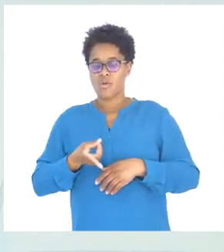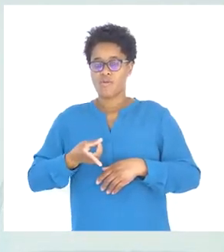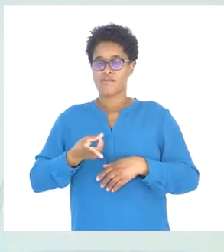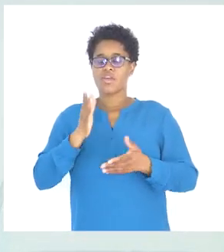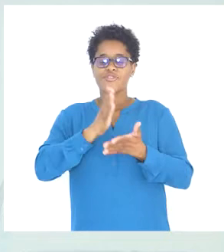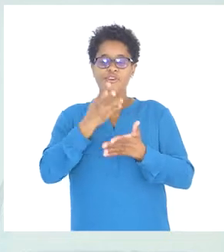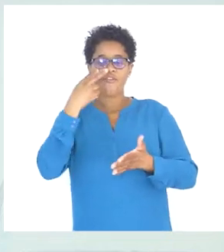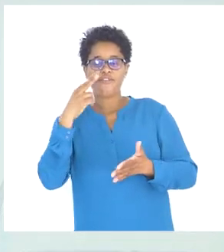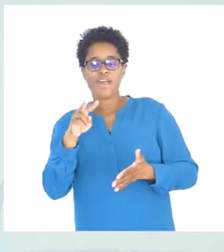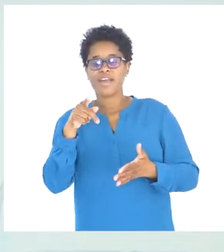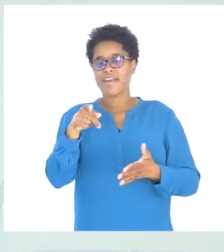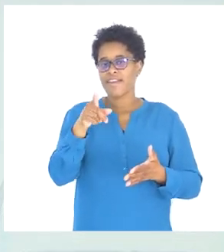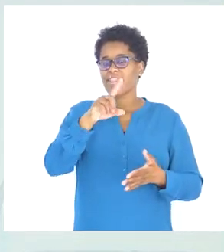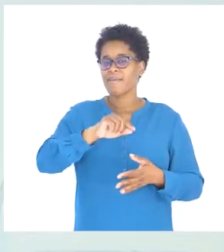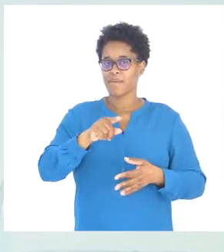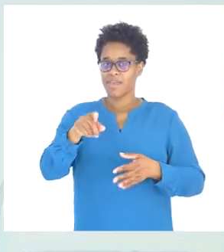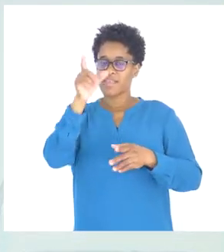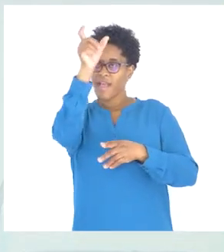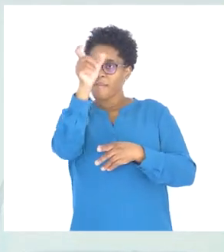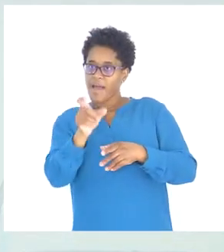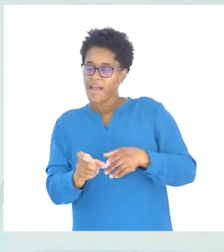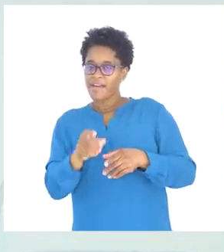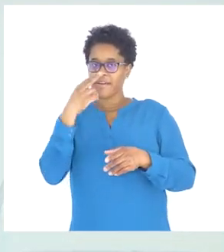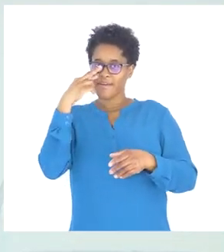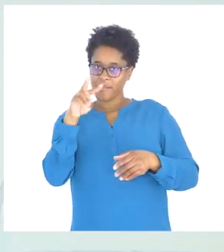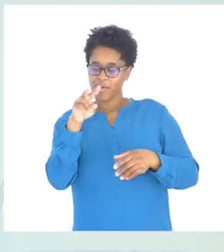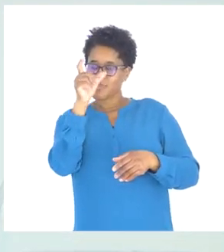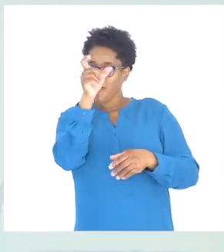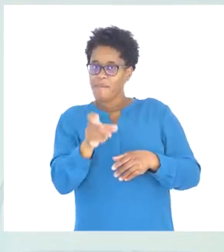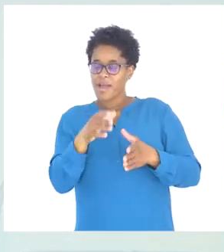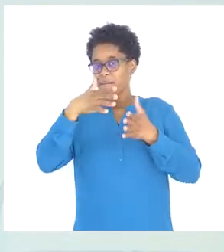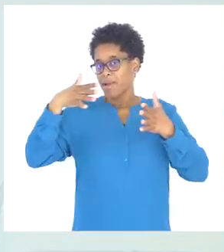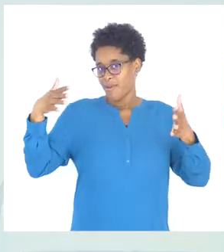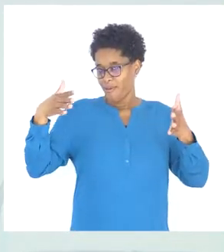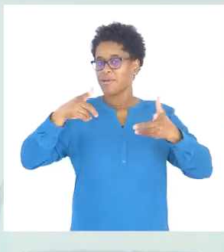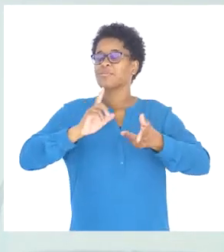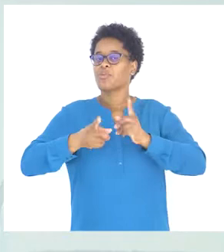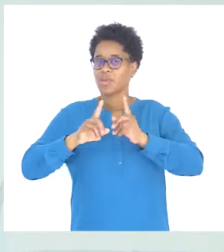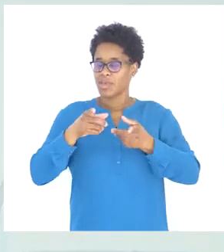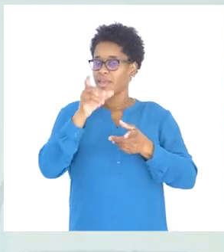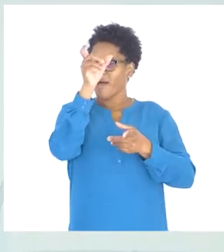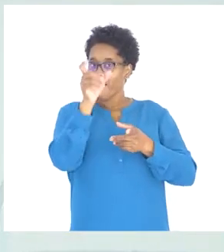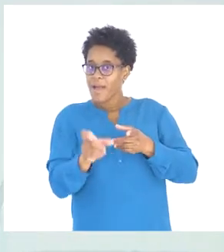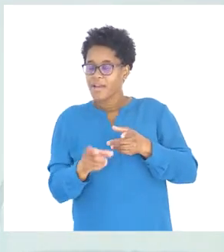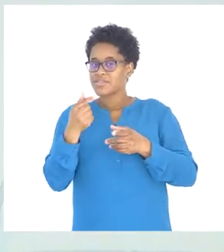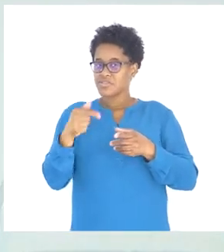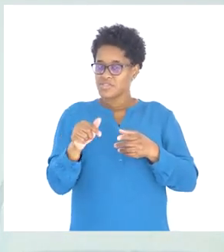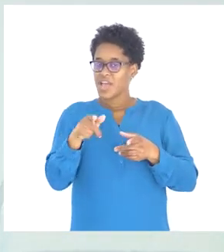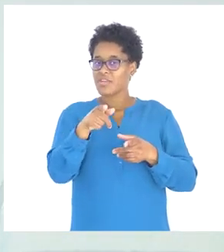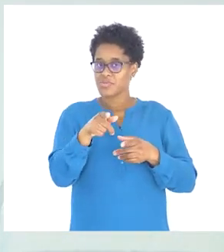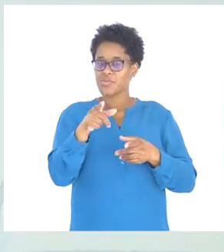5,9%. E basta verem também aqui na barra, que mostra que é uma barra maior do que a barra que está